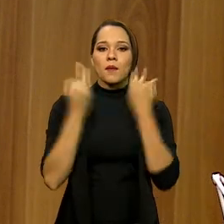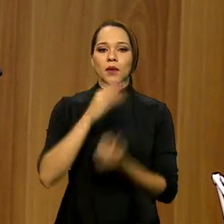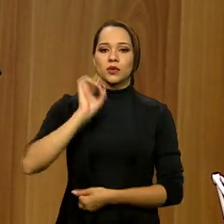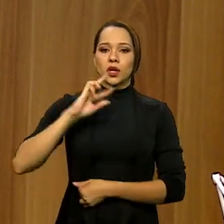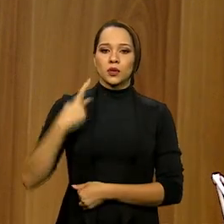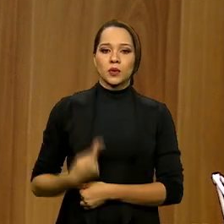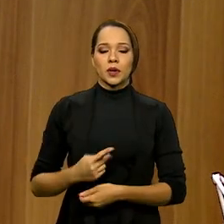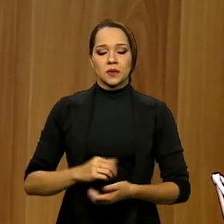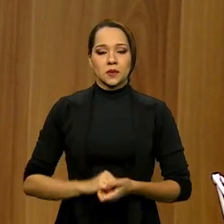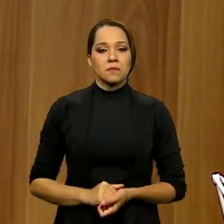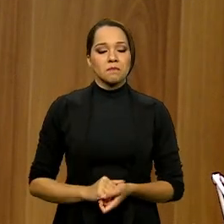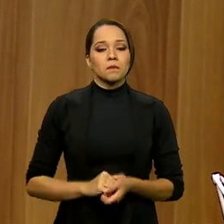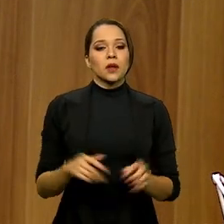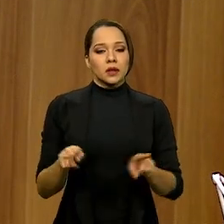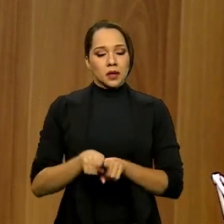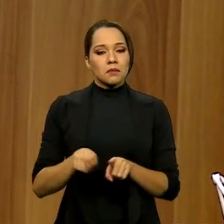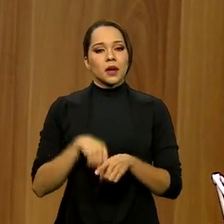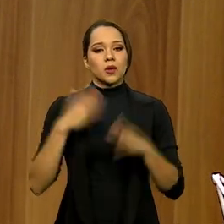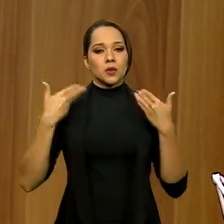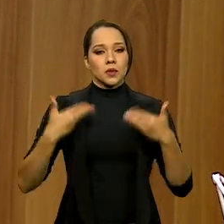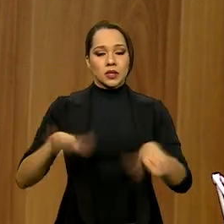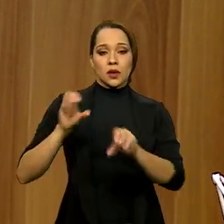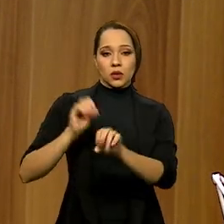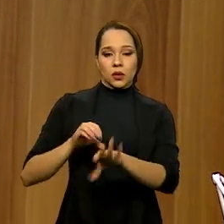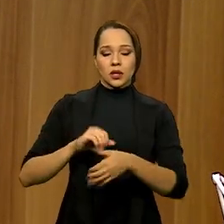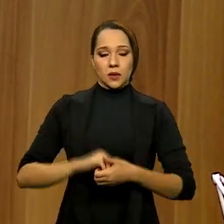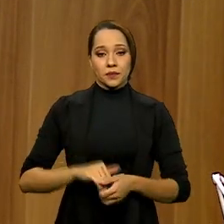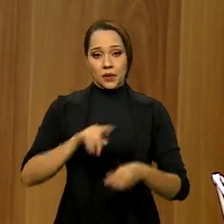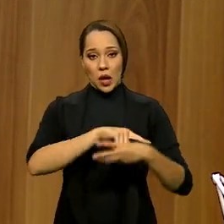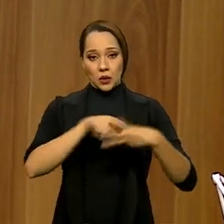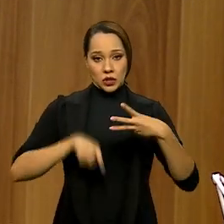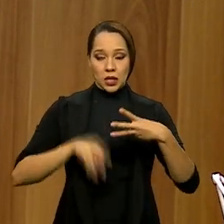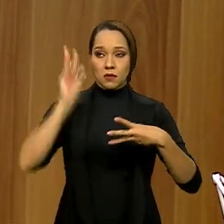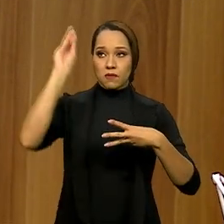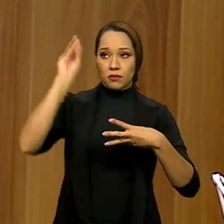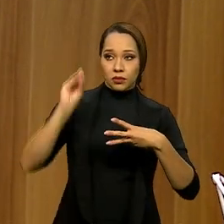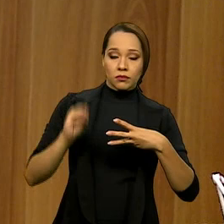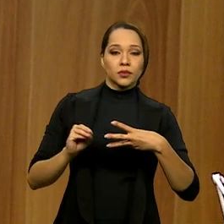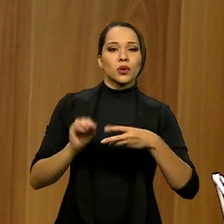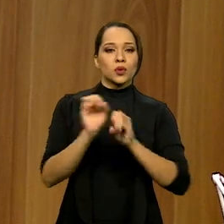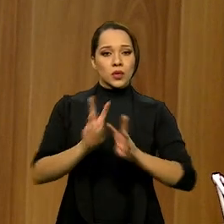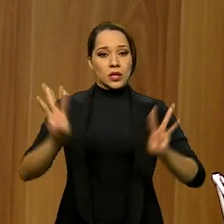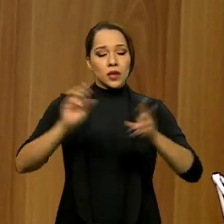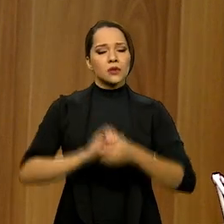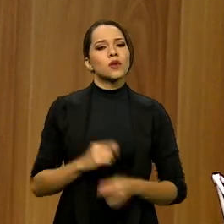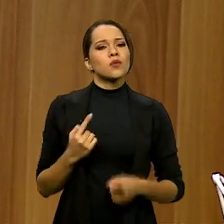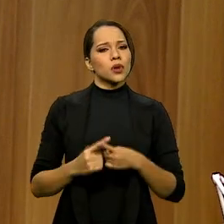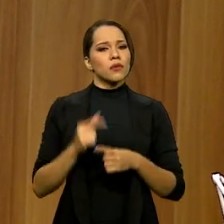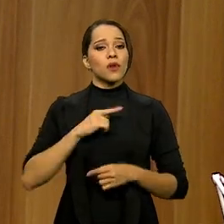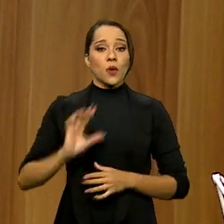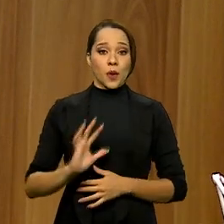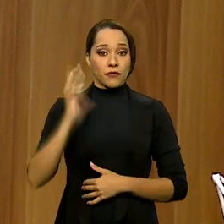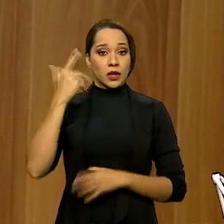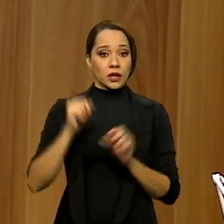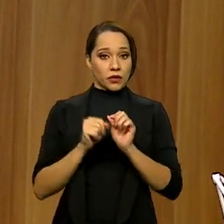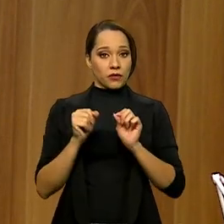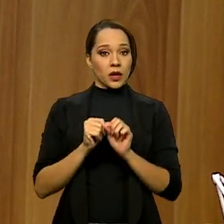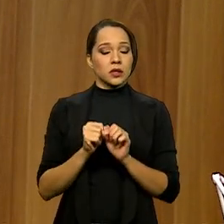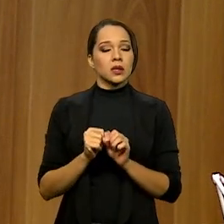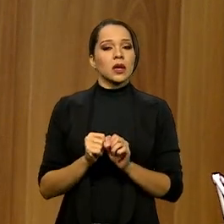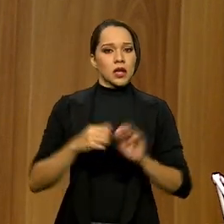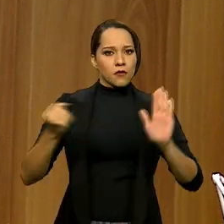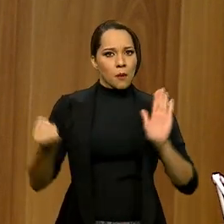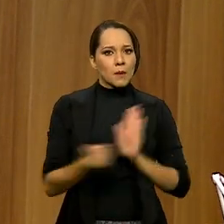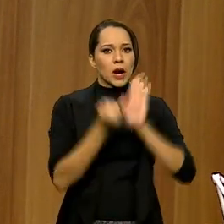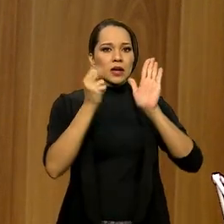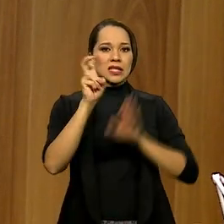e do Ministério da Educação. Estão os três lá. Por quê? Isso aí foi num evento que nós fizemos em alusão ao Marco Legal,